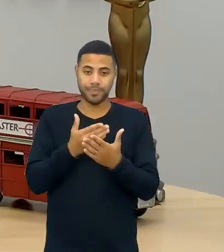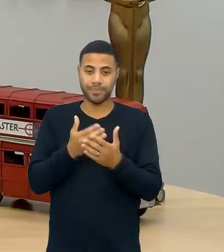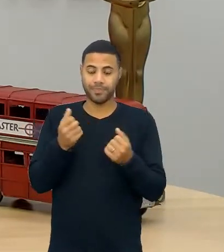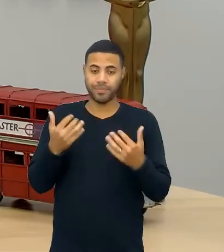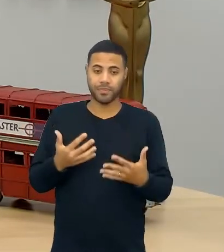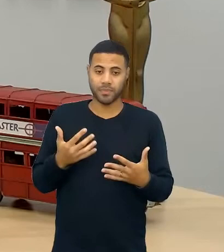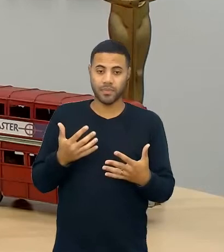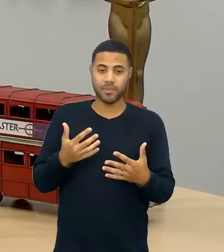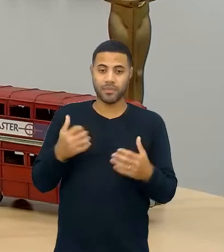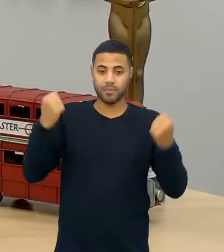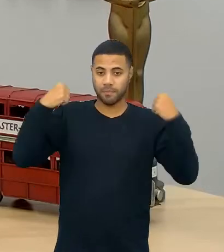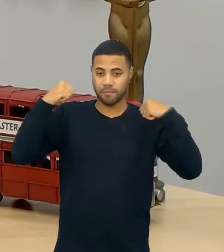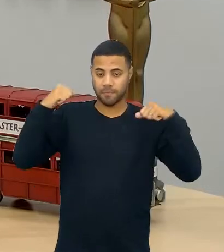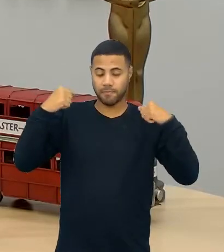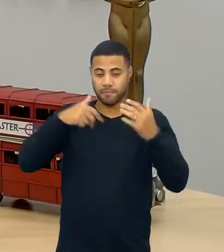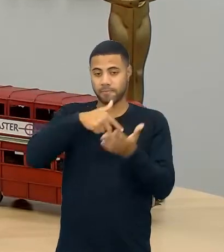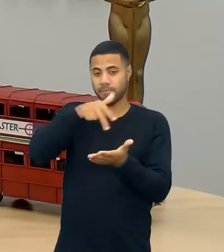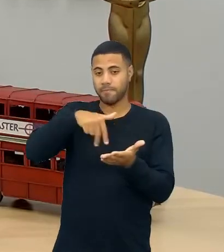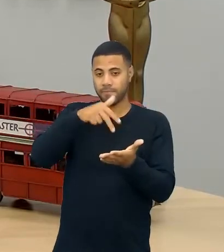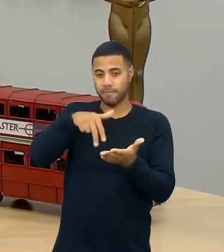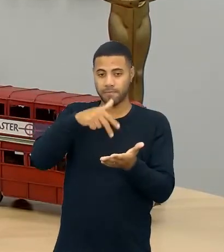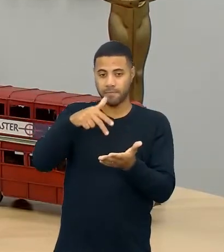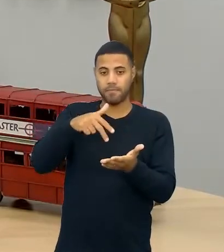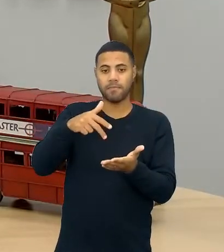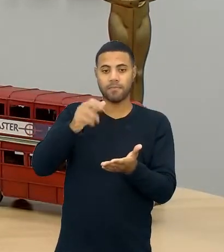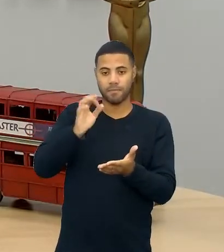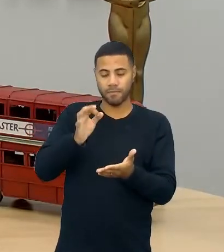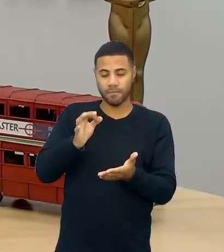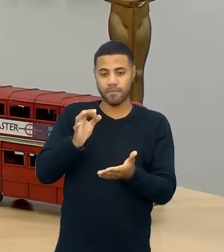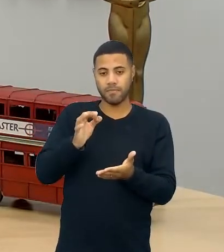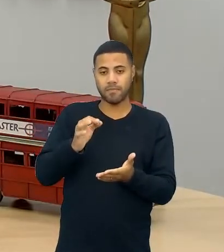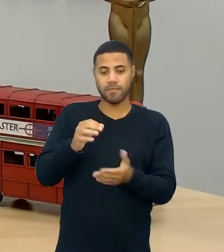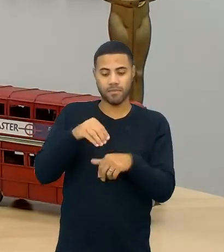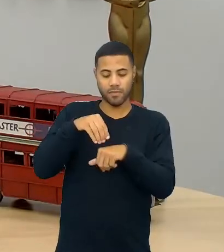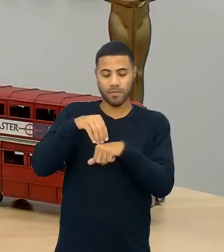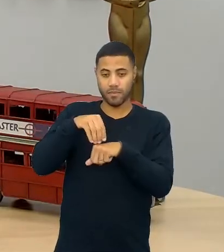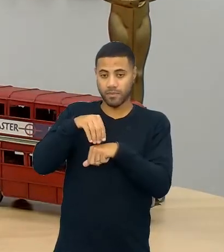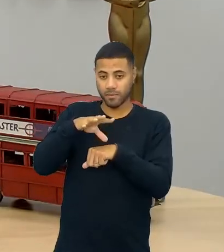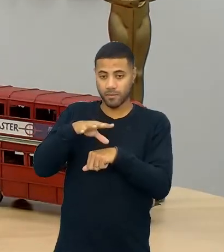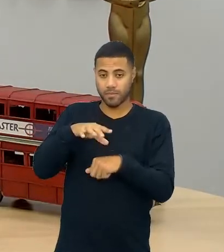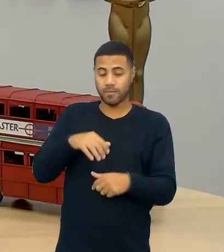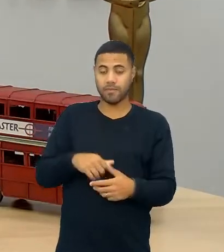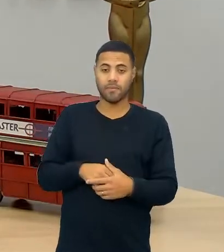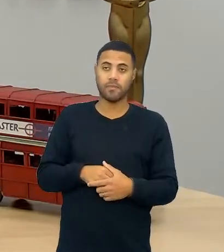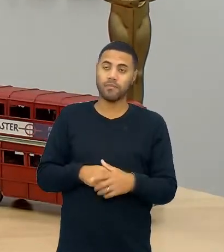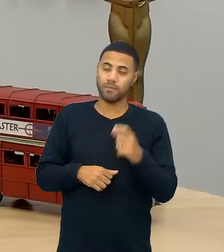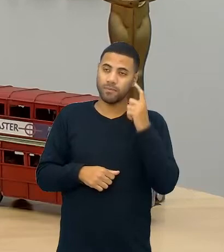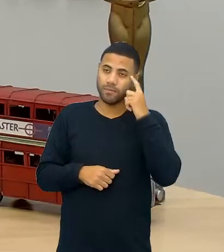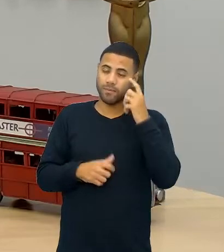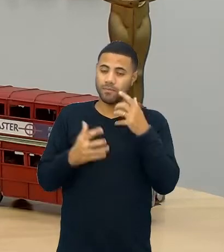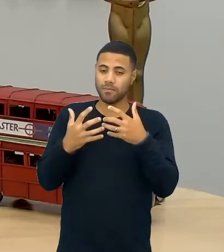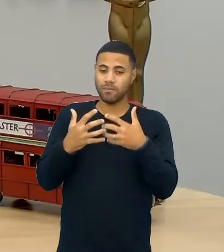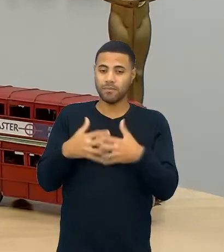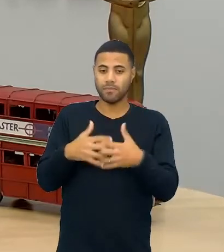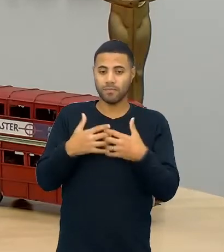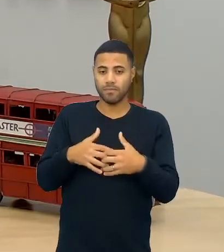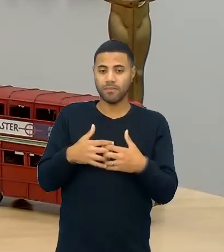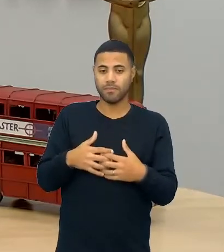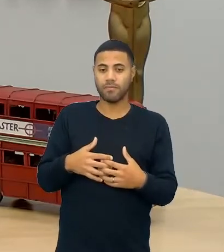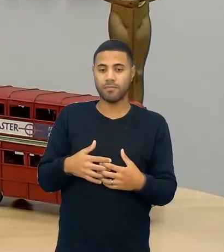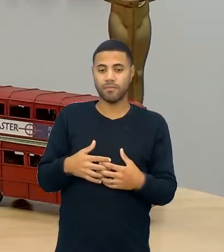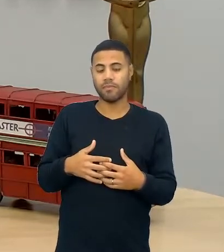ginástica artística. É um exemplo. Eu tô dando uma dica, né? E aí a gente vai falar, eles